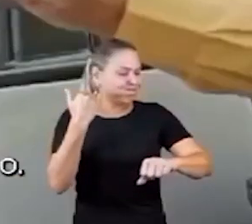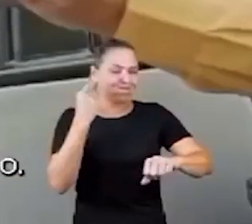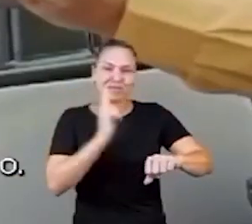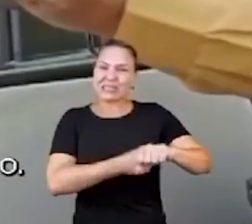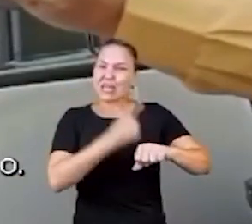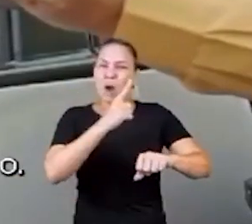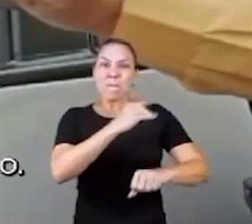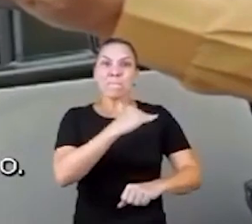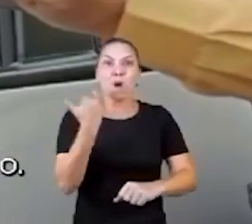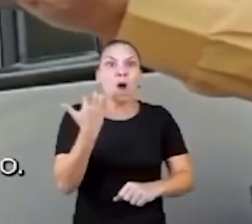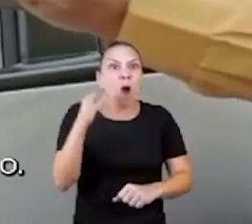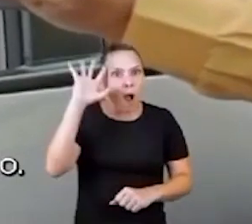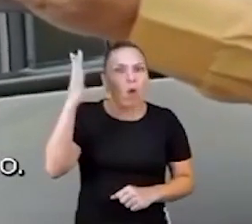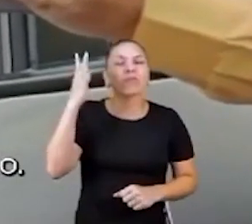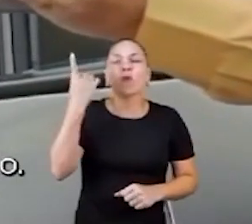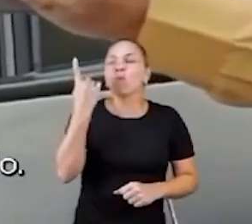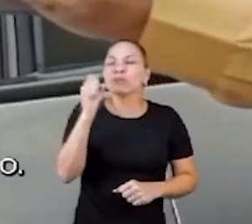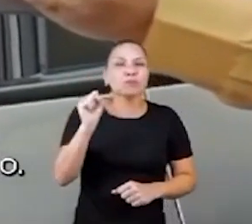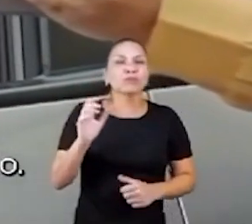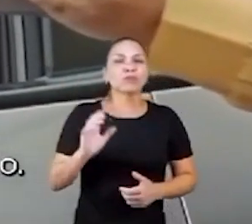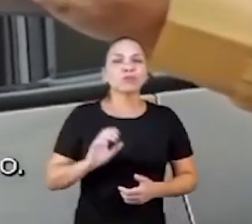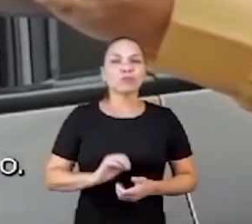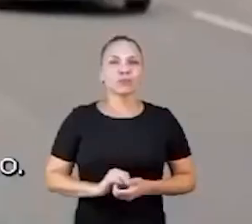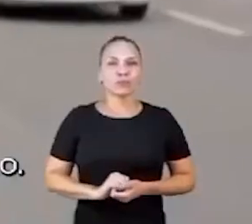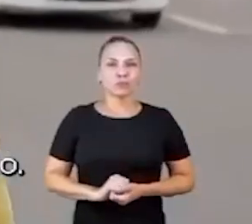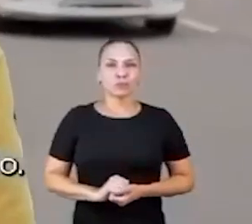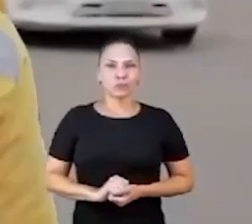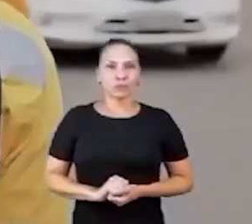É questão de um milésimo de segundo.